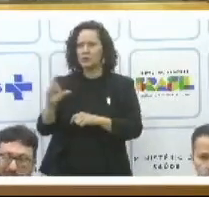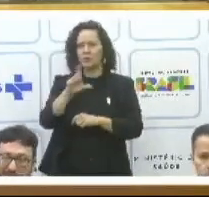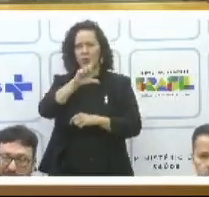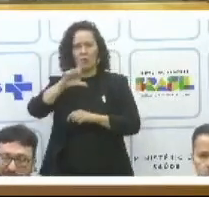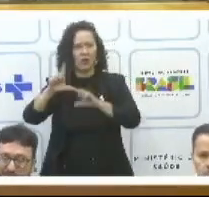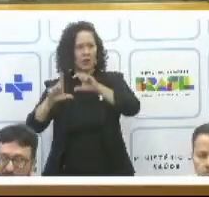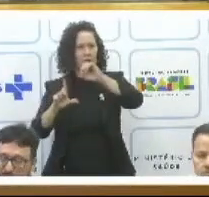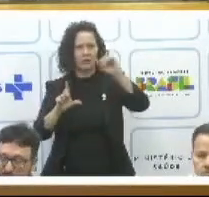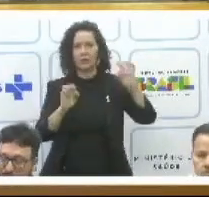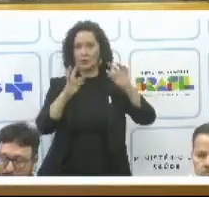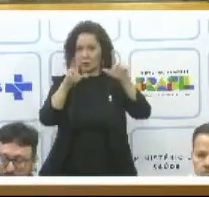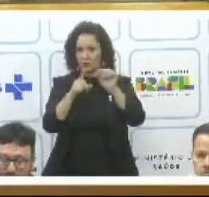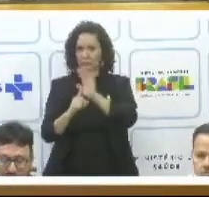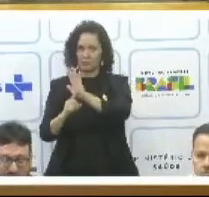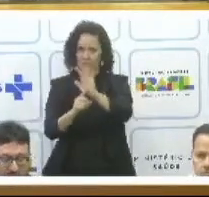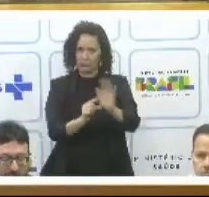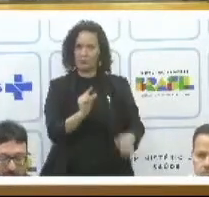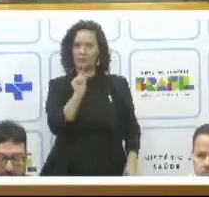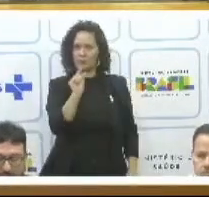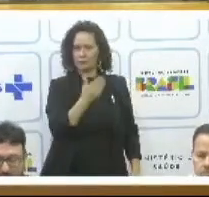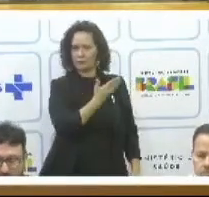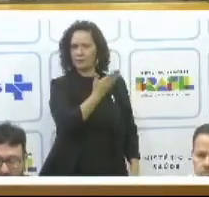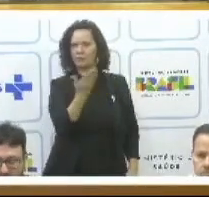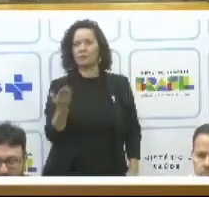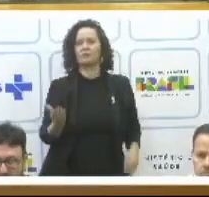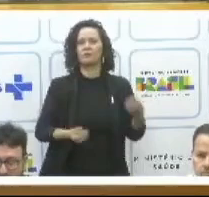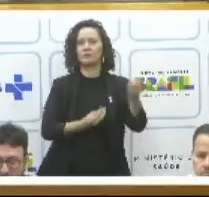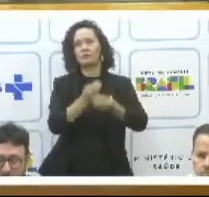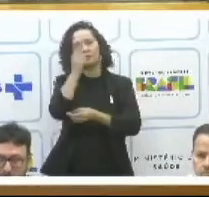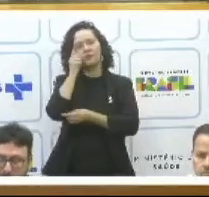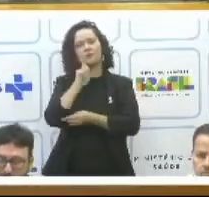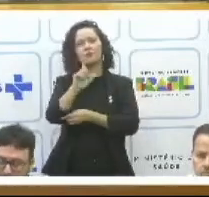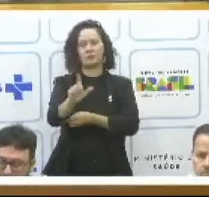ao oeste. Então, a gente vai mostrar um pouco isso dentro, né,